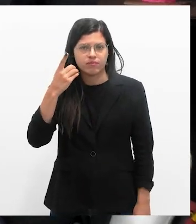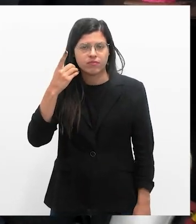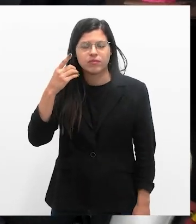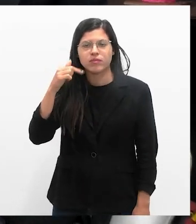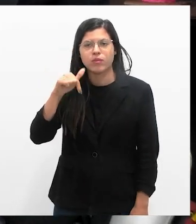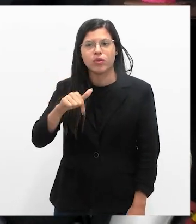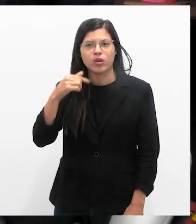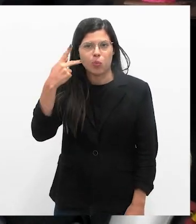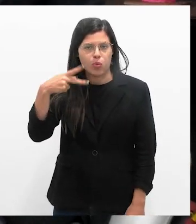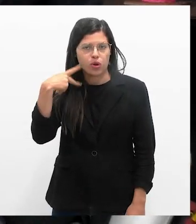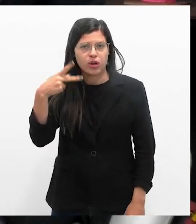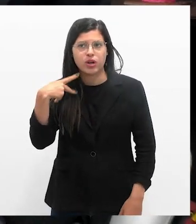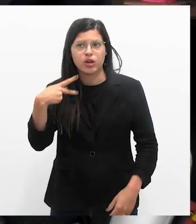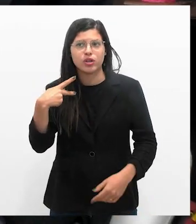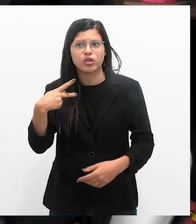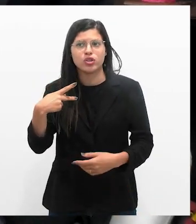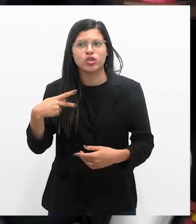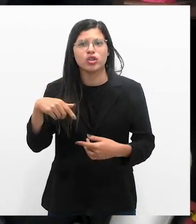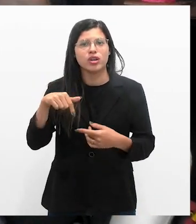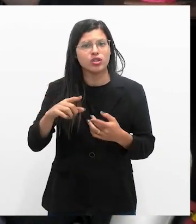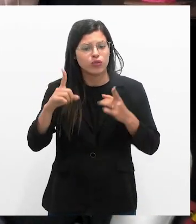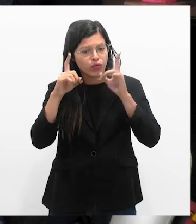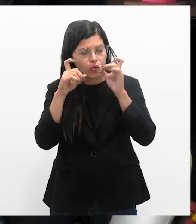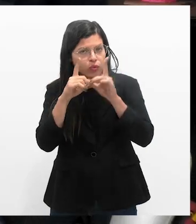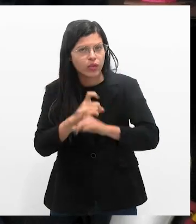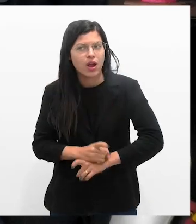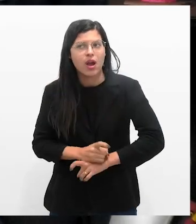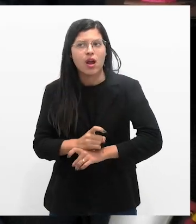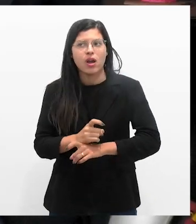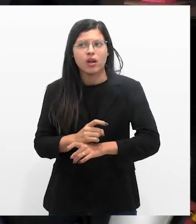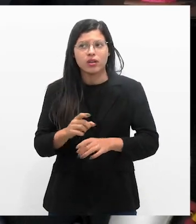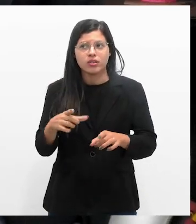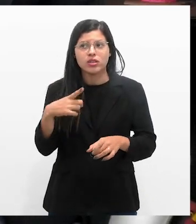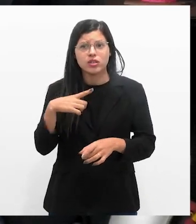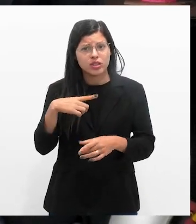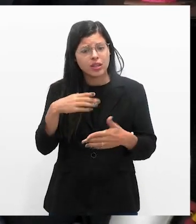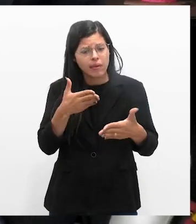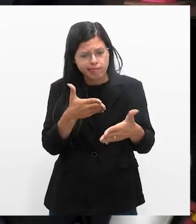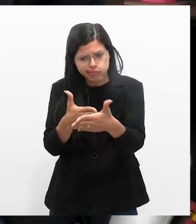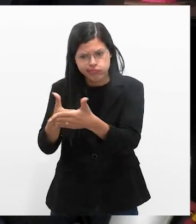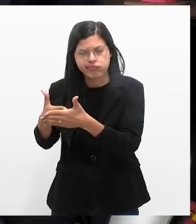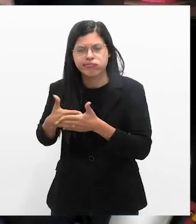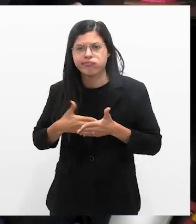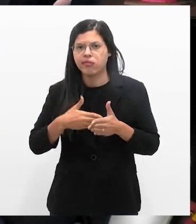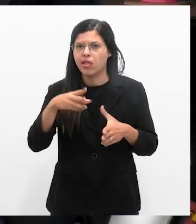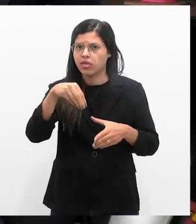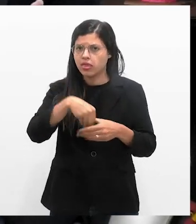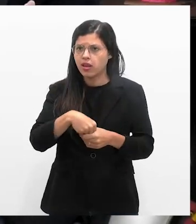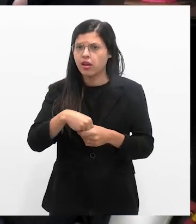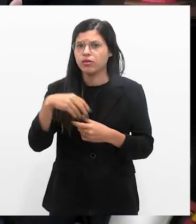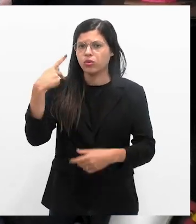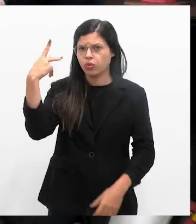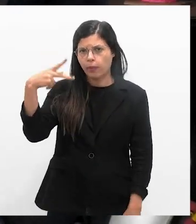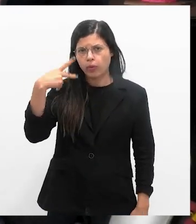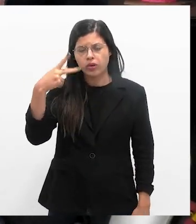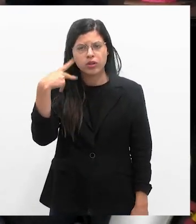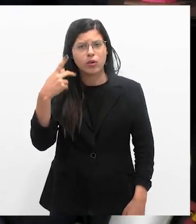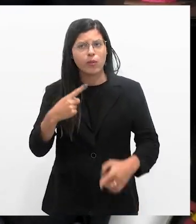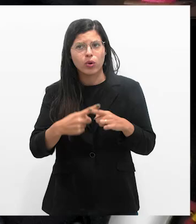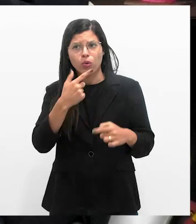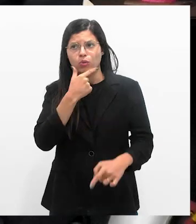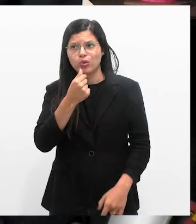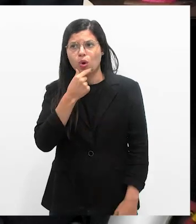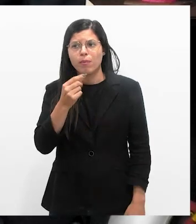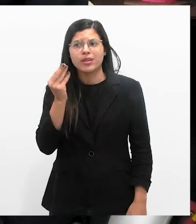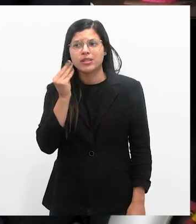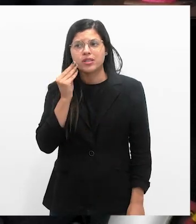a Célia, né, também tão aguerrida, pensa que a gente não tem os nossos enfrentamentos dentro do parlamento, porque os